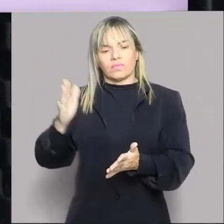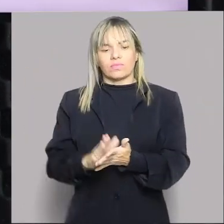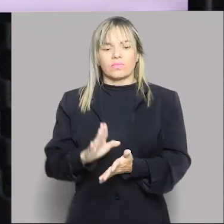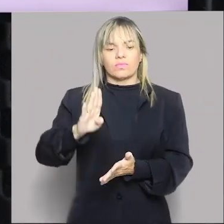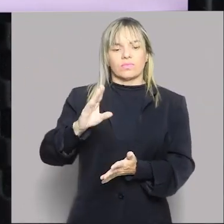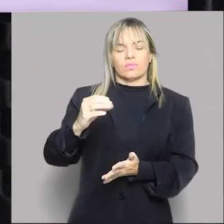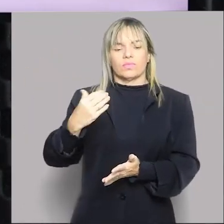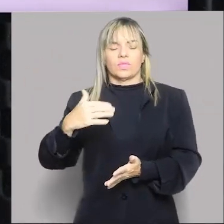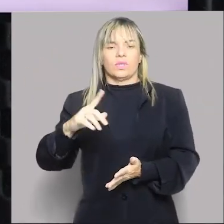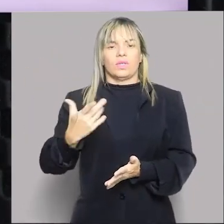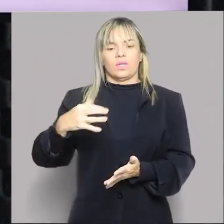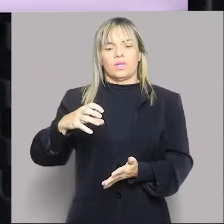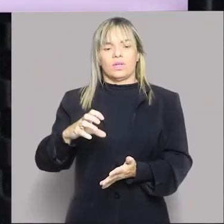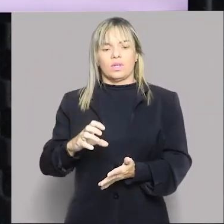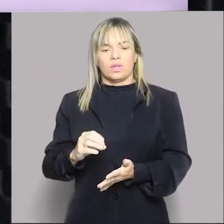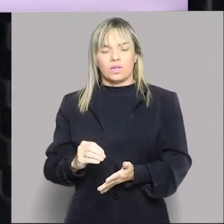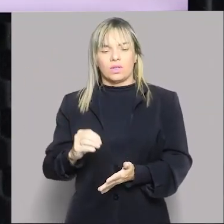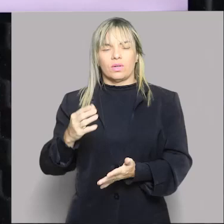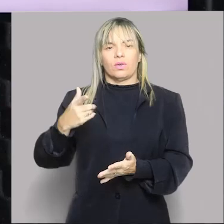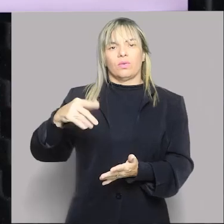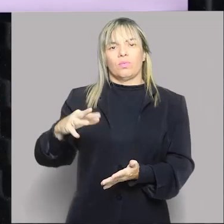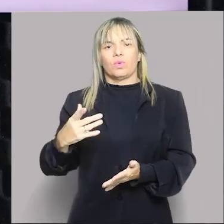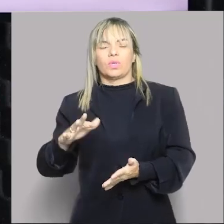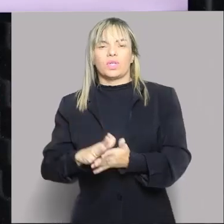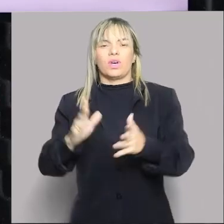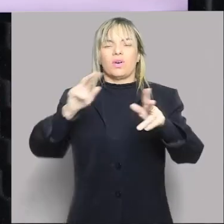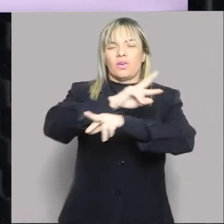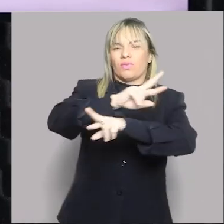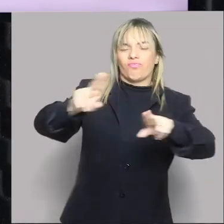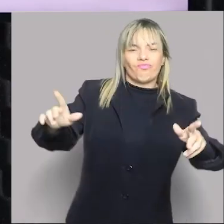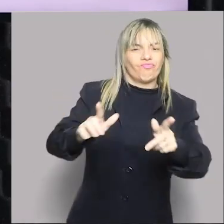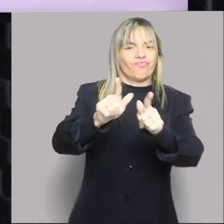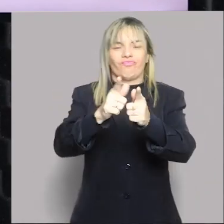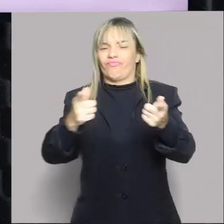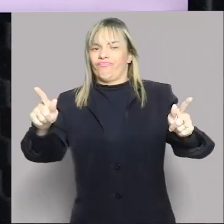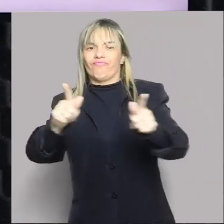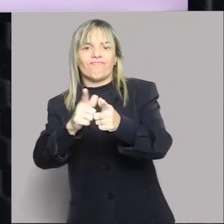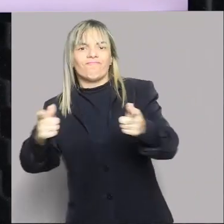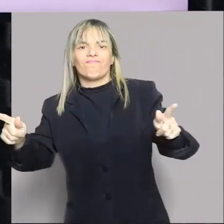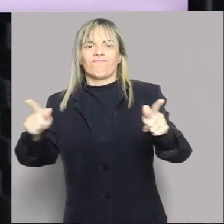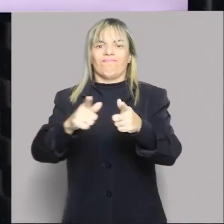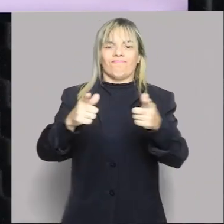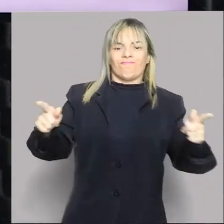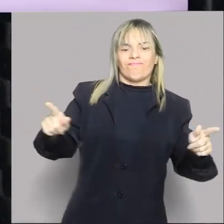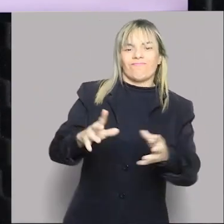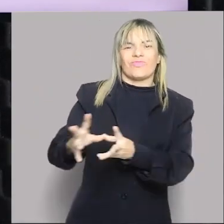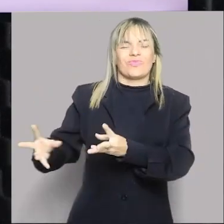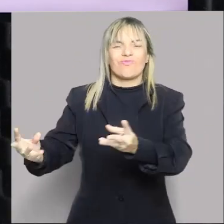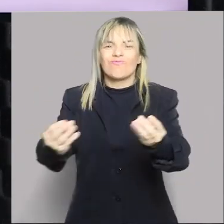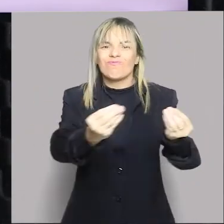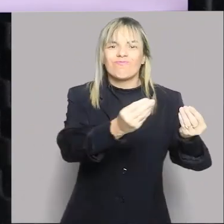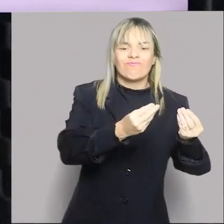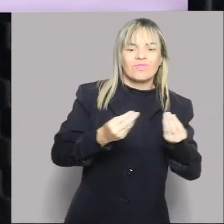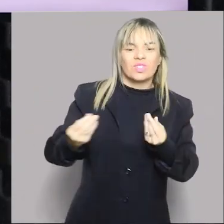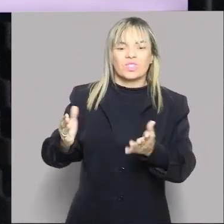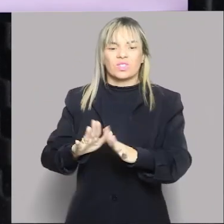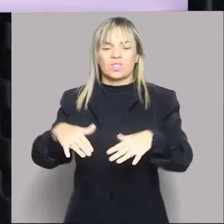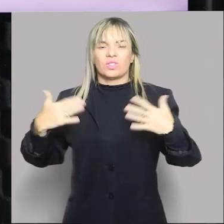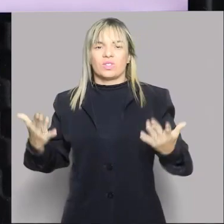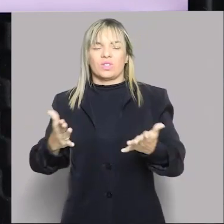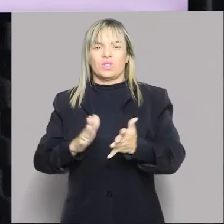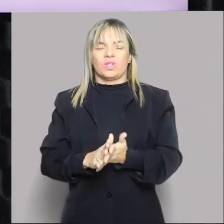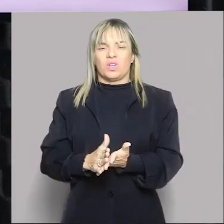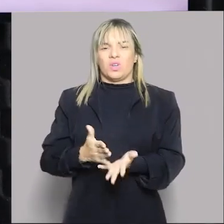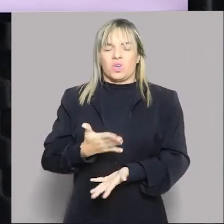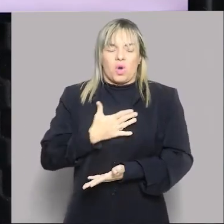a variação de estilos musicais é muito grande. E aí, quando você diz que você gosta